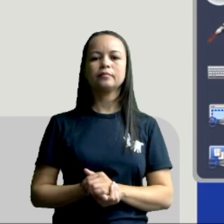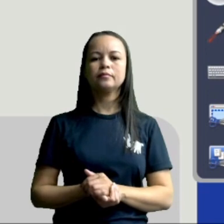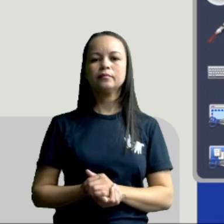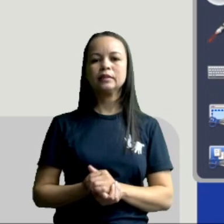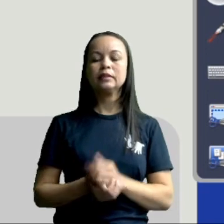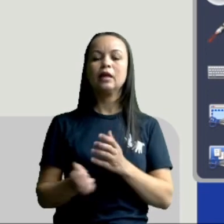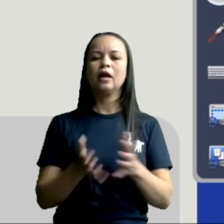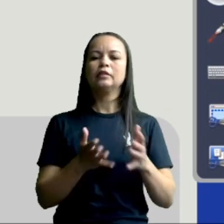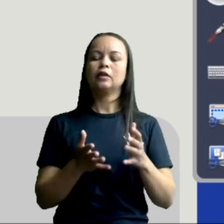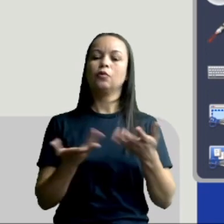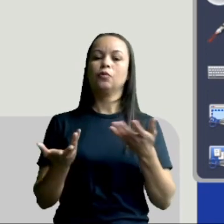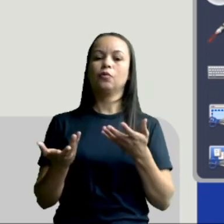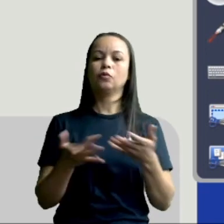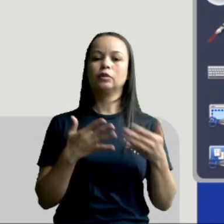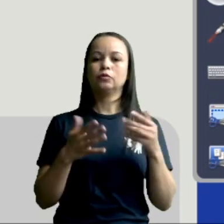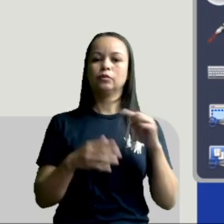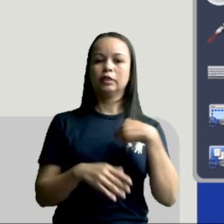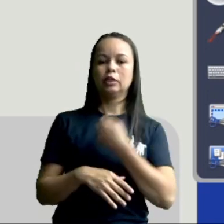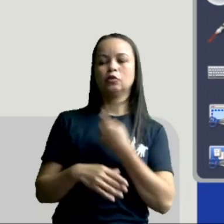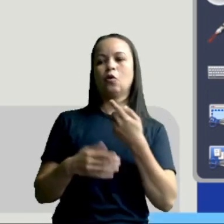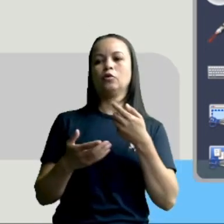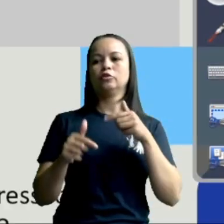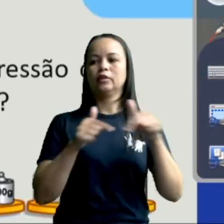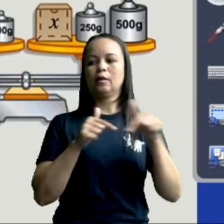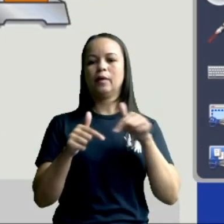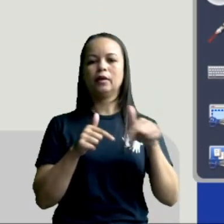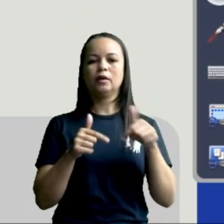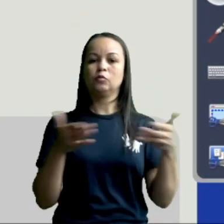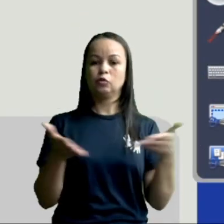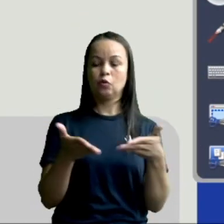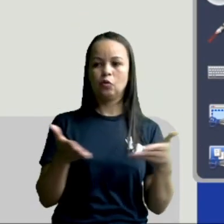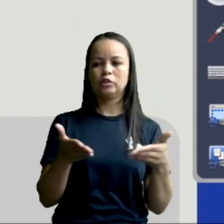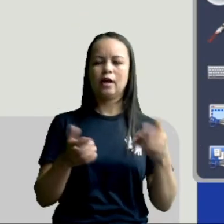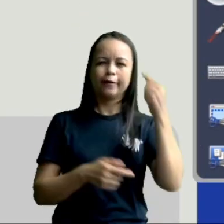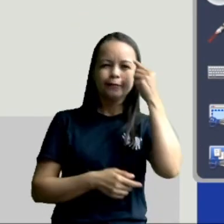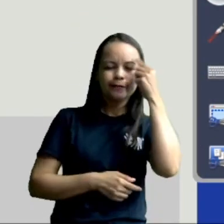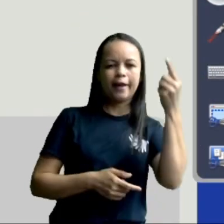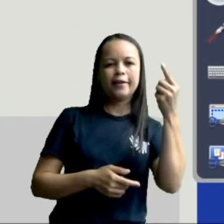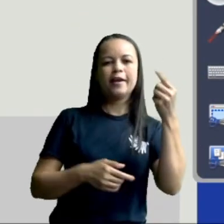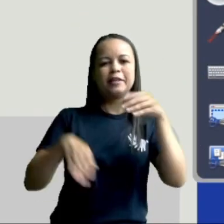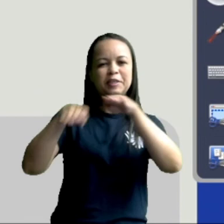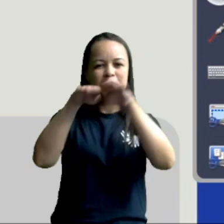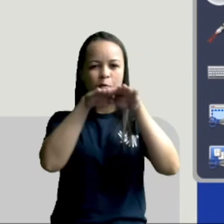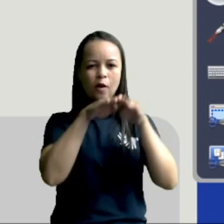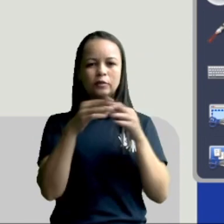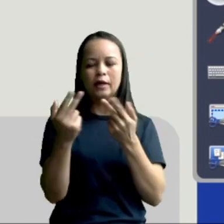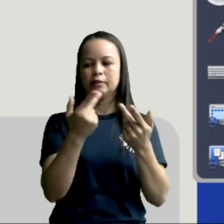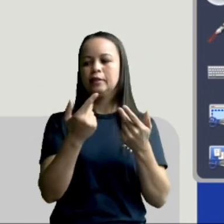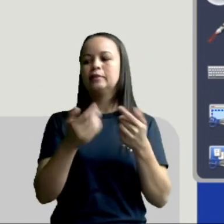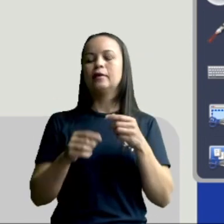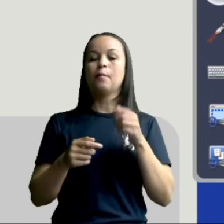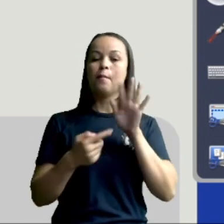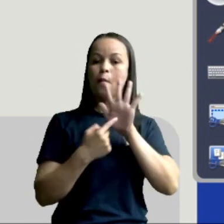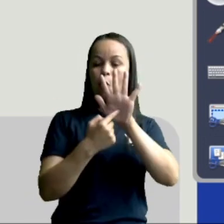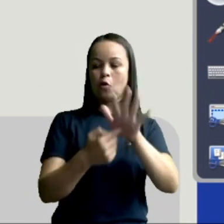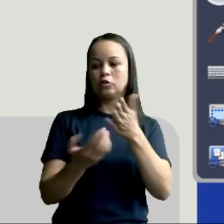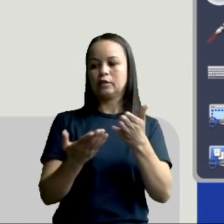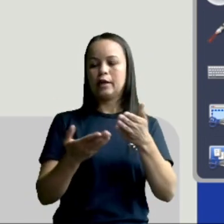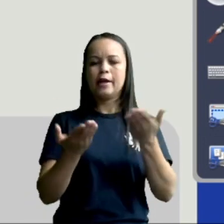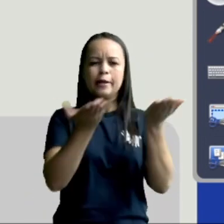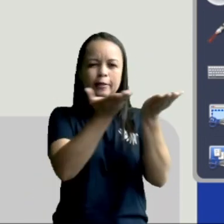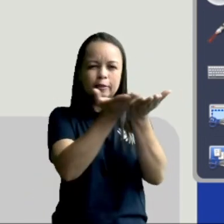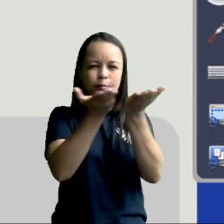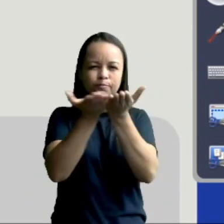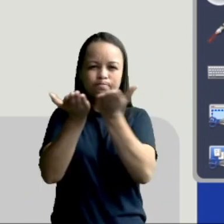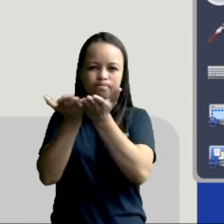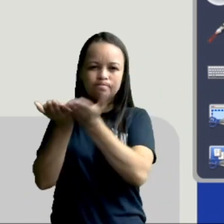que nós vimos hoje, né? Trabalhamos a ideia de igualdade, tá aí balanças equilibradas também, aí tem